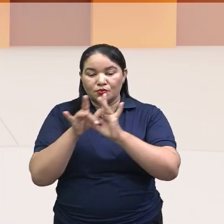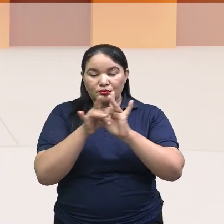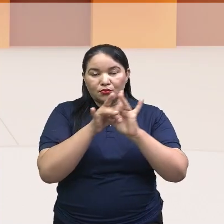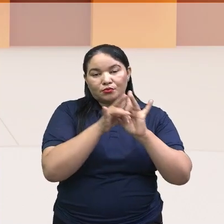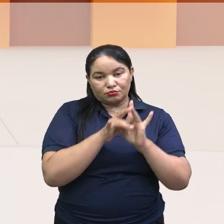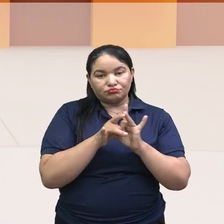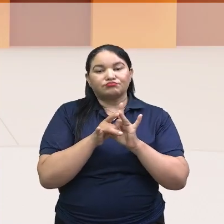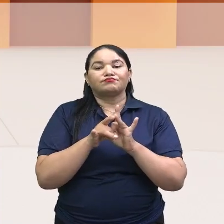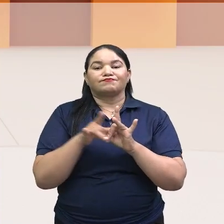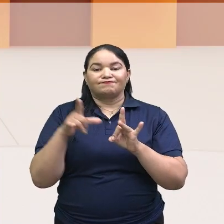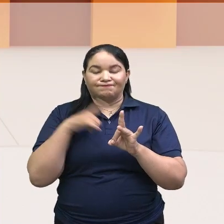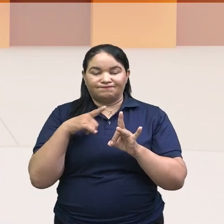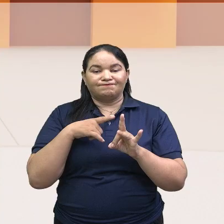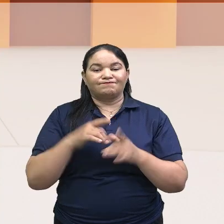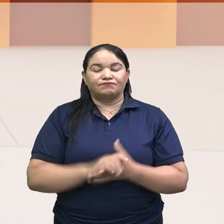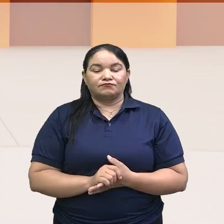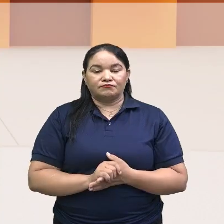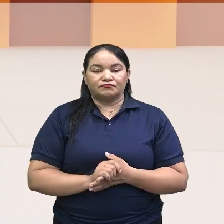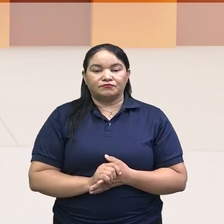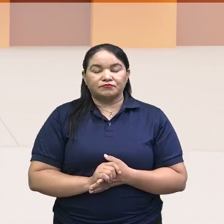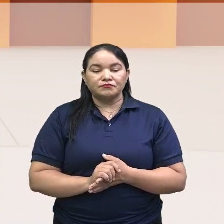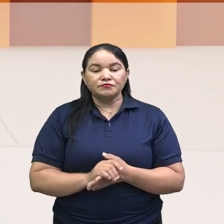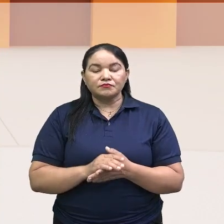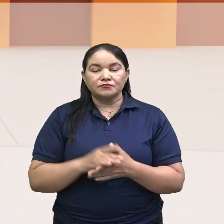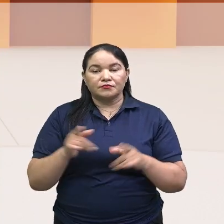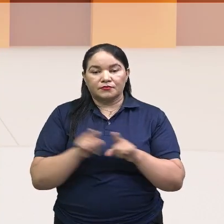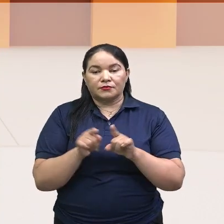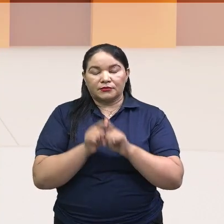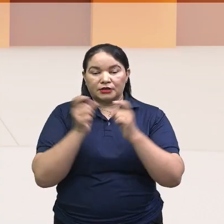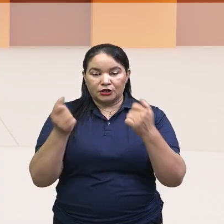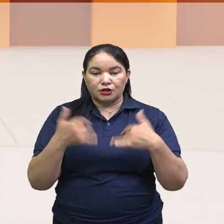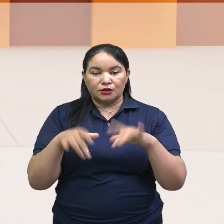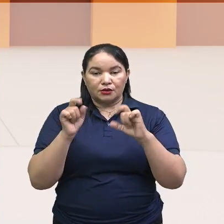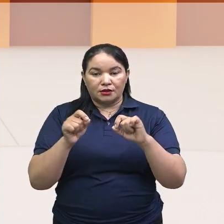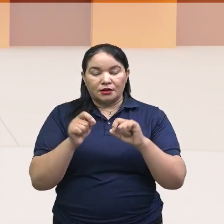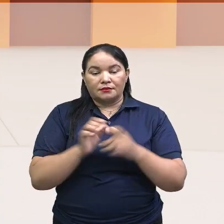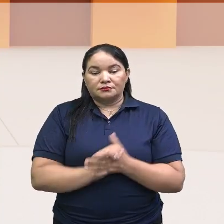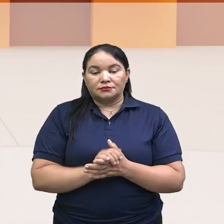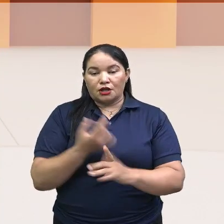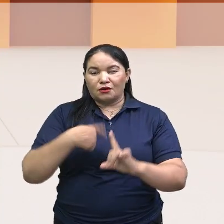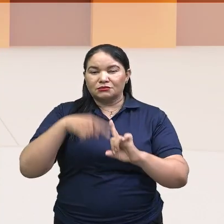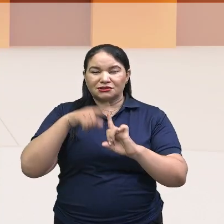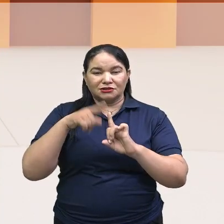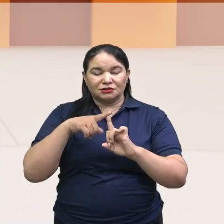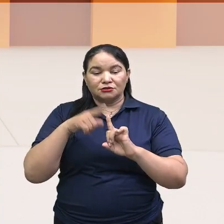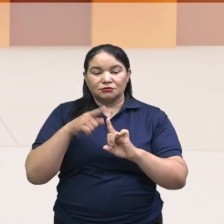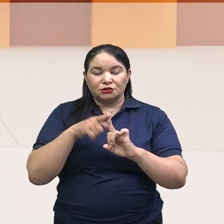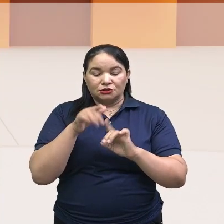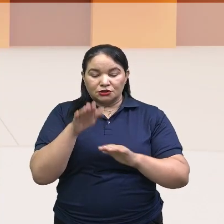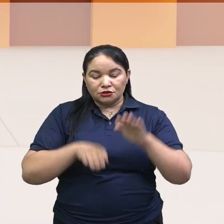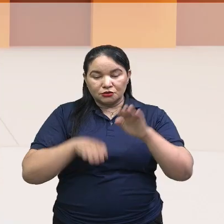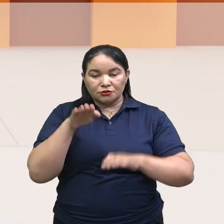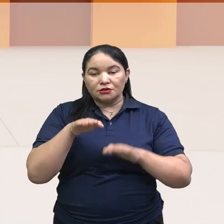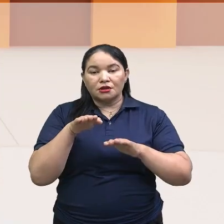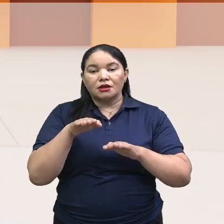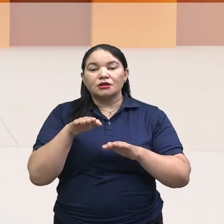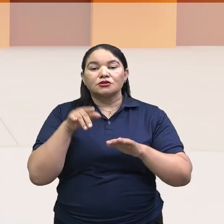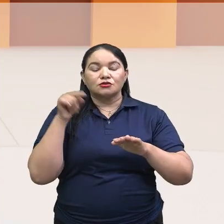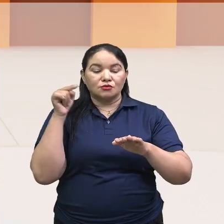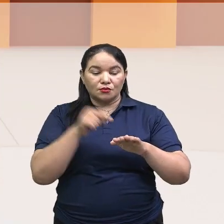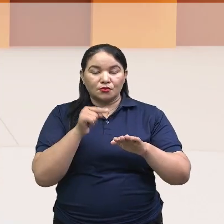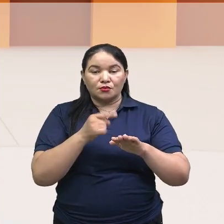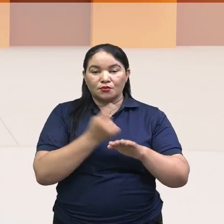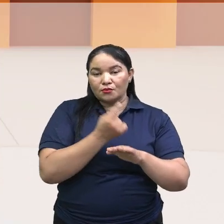aí entre elas, né? Então, isso quer dizer que nenhum tipo de desigualdade ocorre primeiro em detrimento das